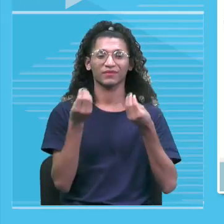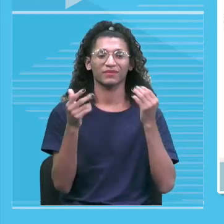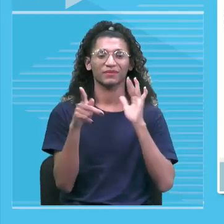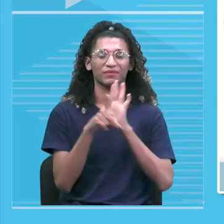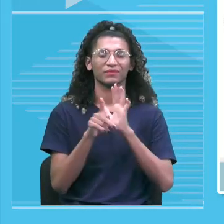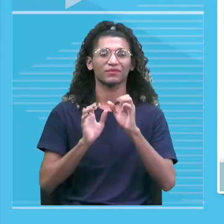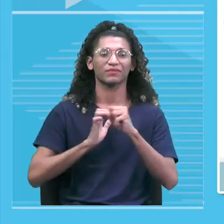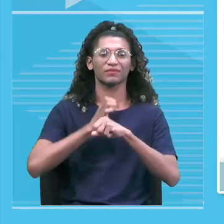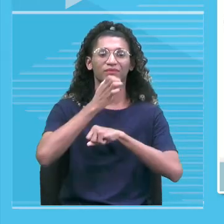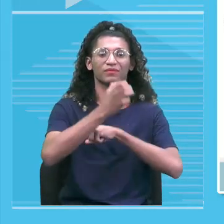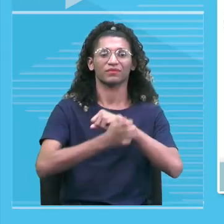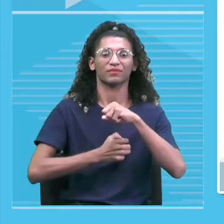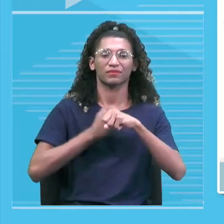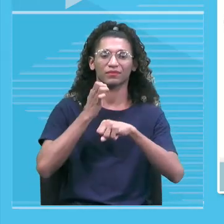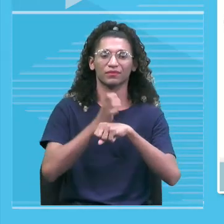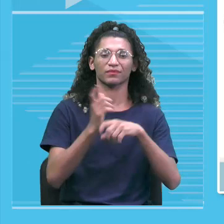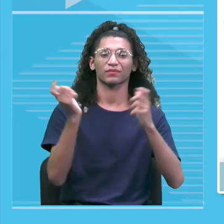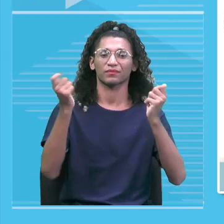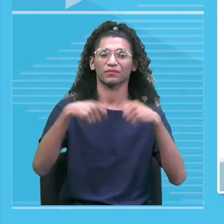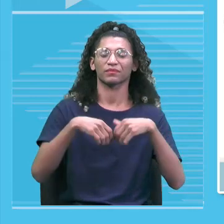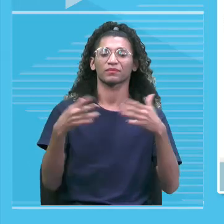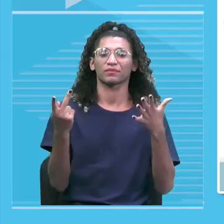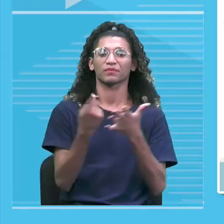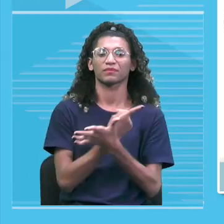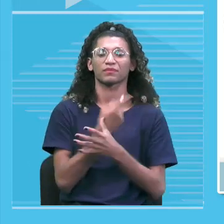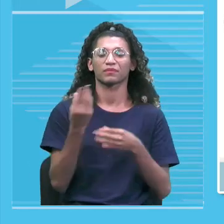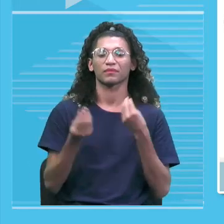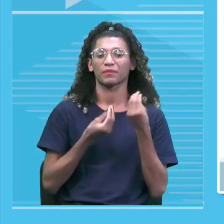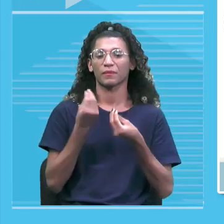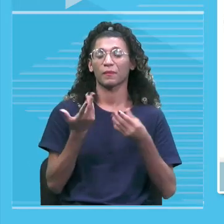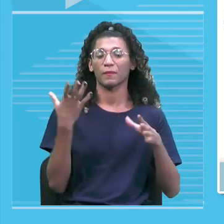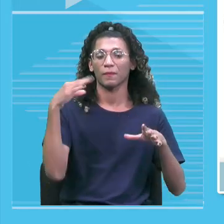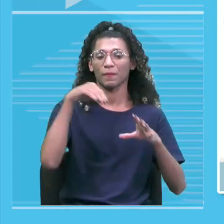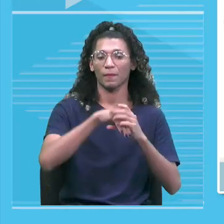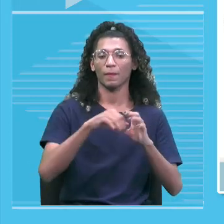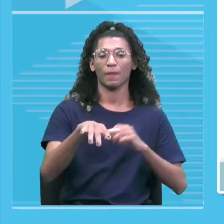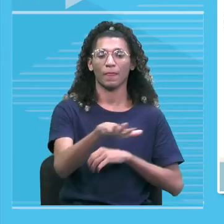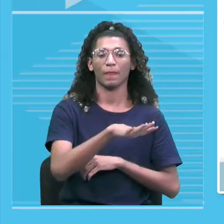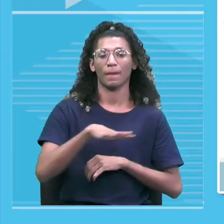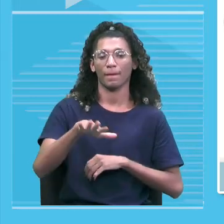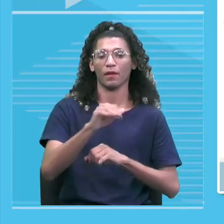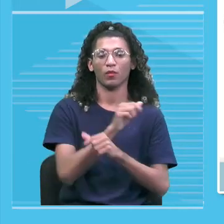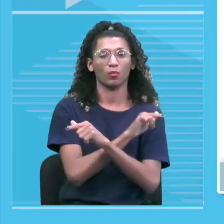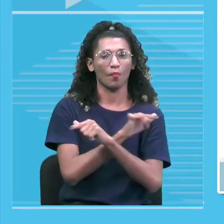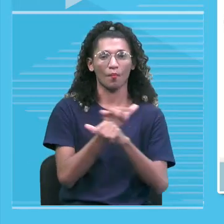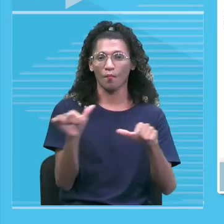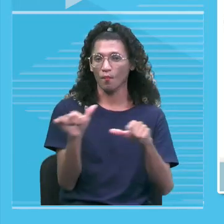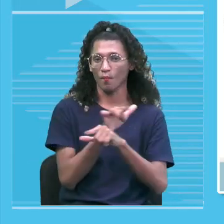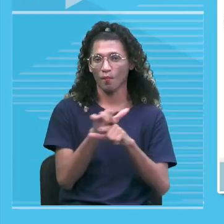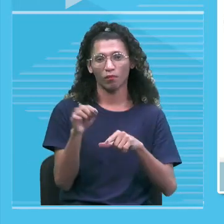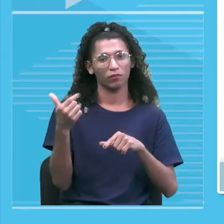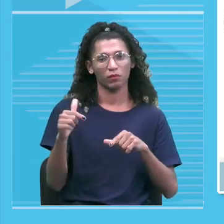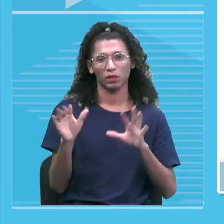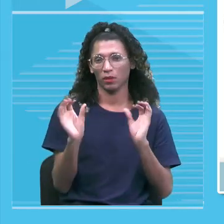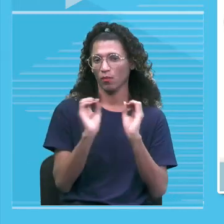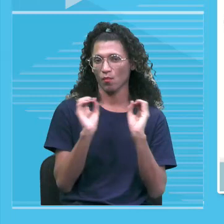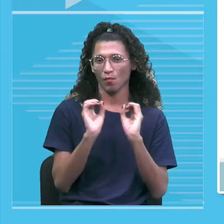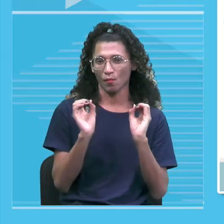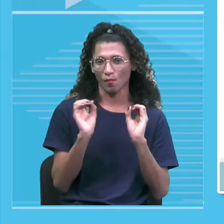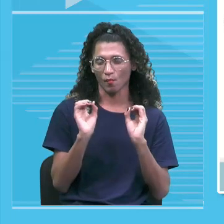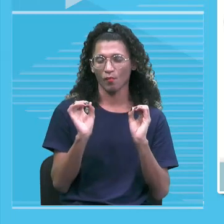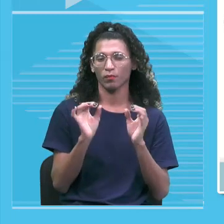elétrons elas podem acontecer tanto no vácuo que é onde não existe matéria